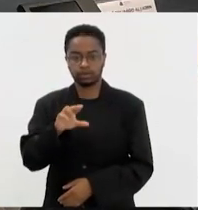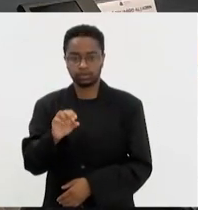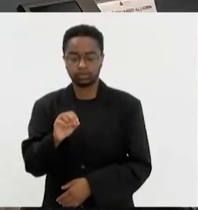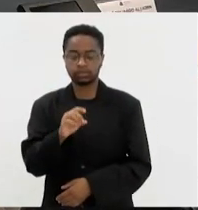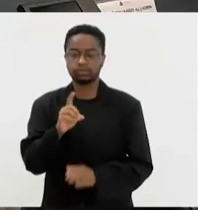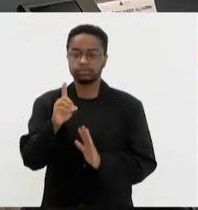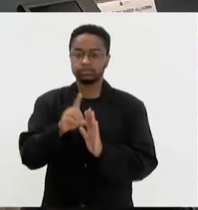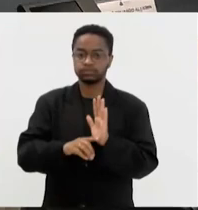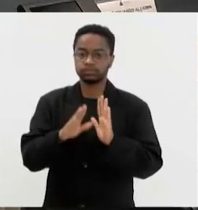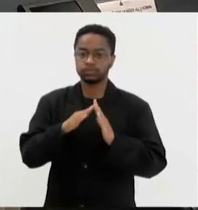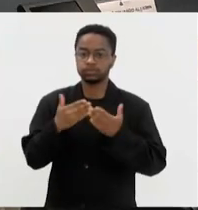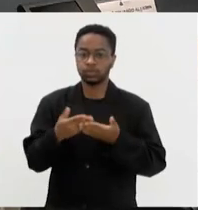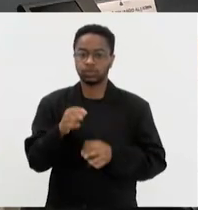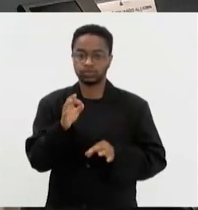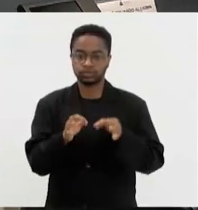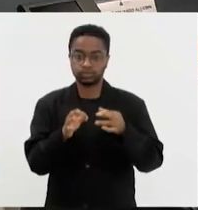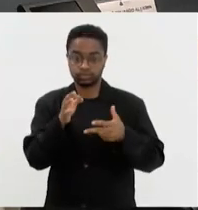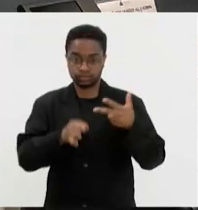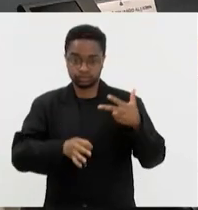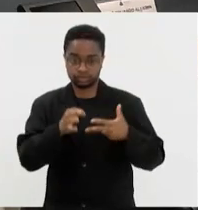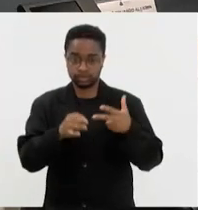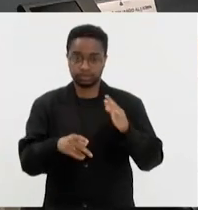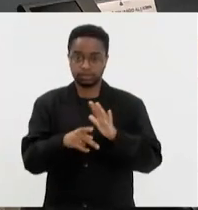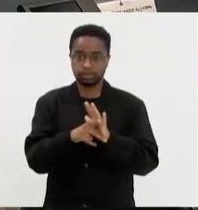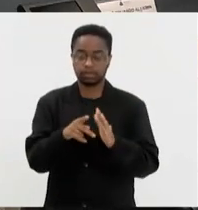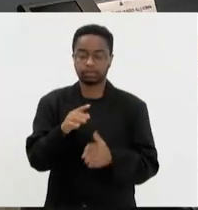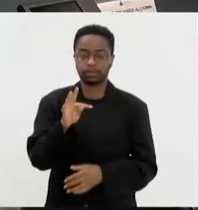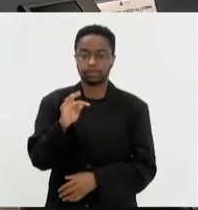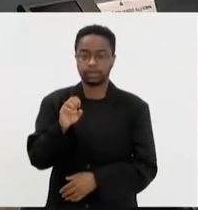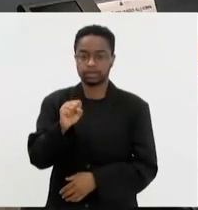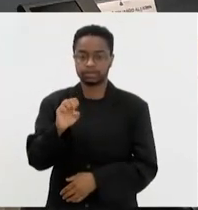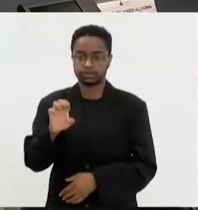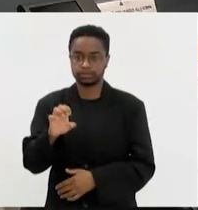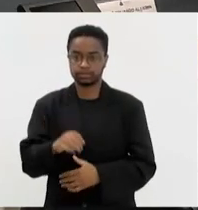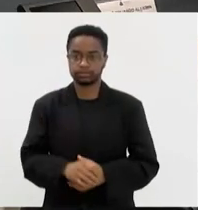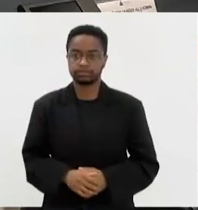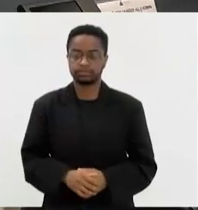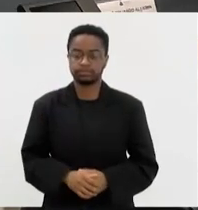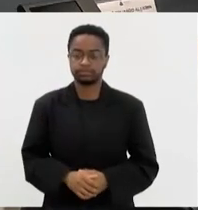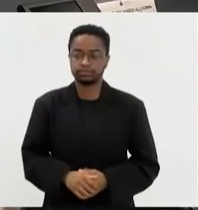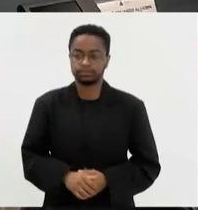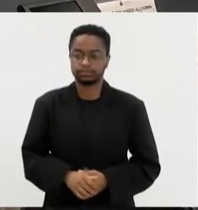Escola judiciária Eleitoral do TSE